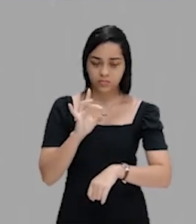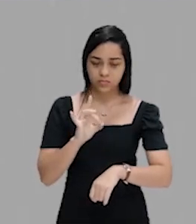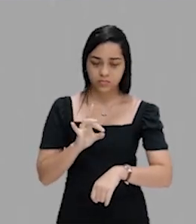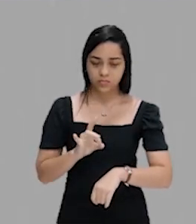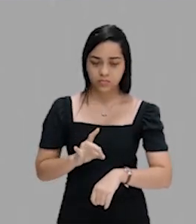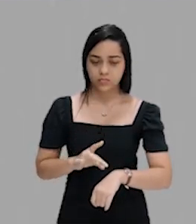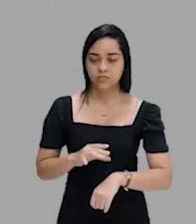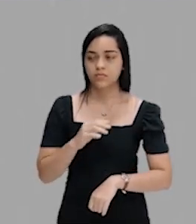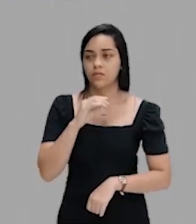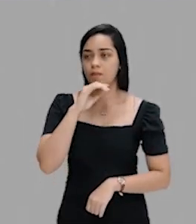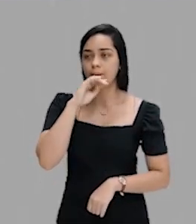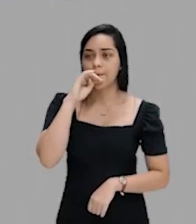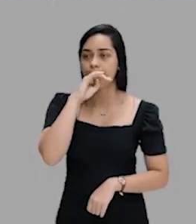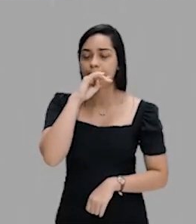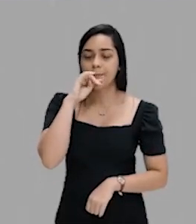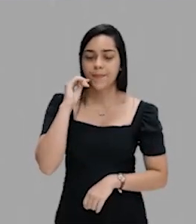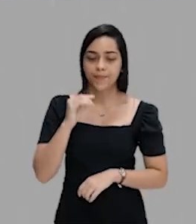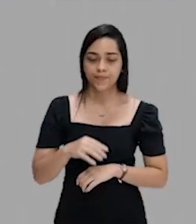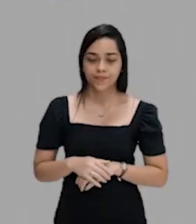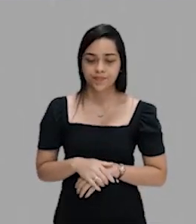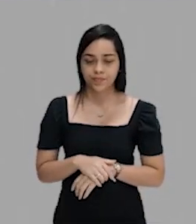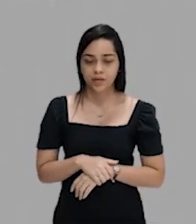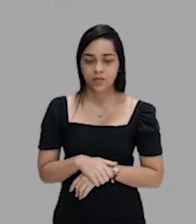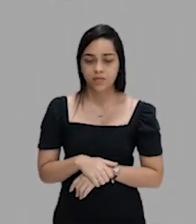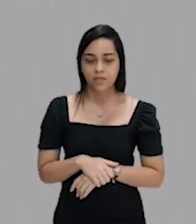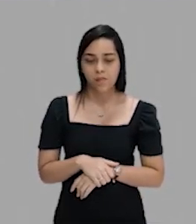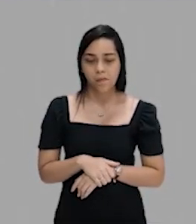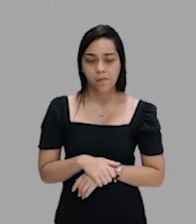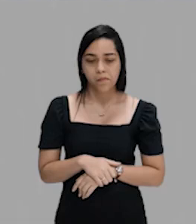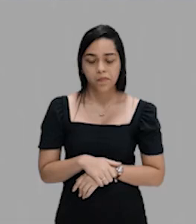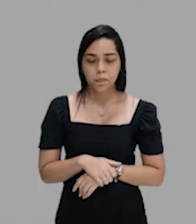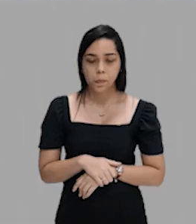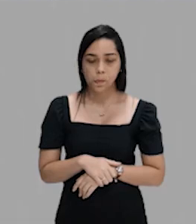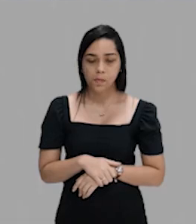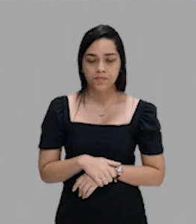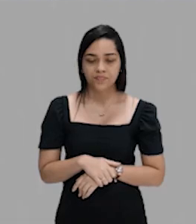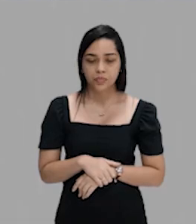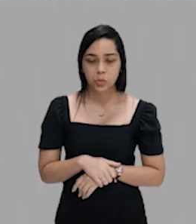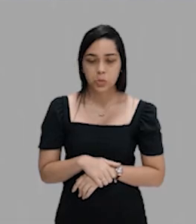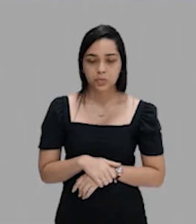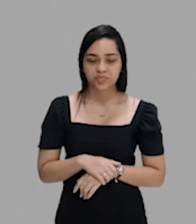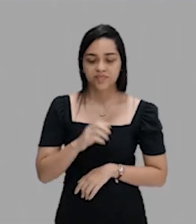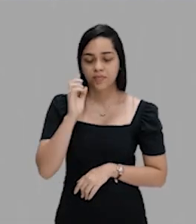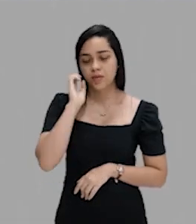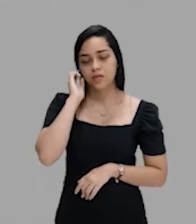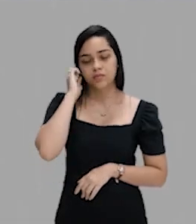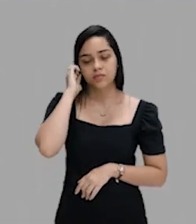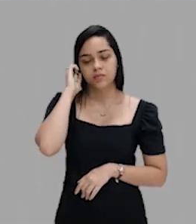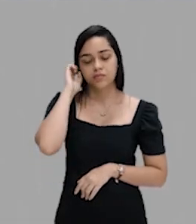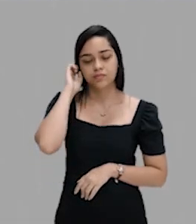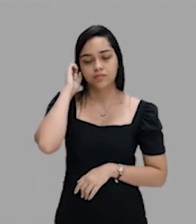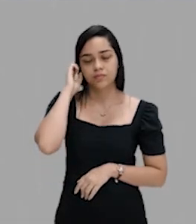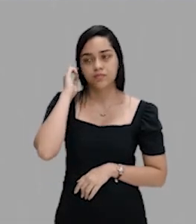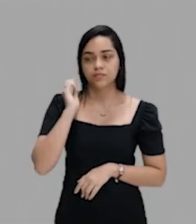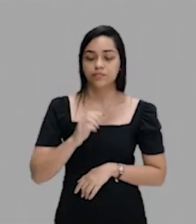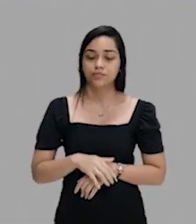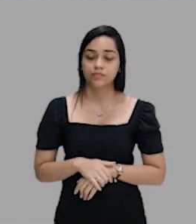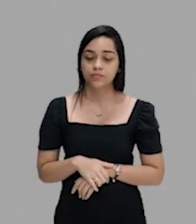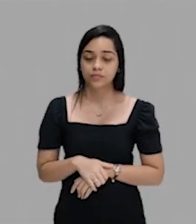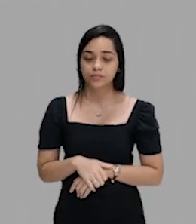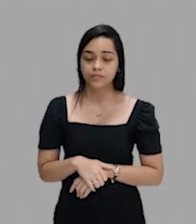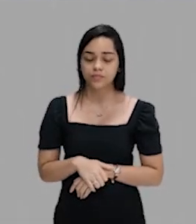já uma oração subordinada é adjetiva as horas não mudam nunca você vai ficar presa no tempo outra situação